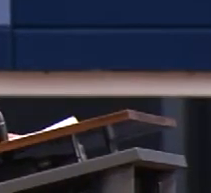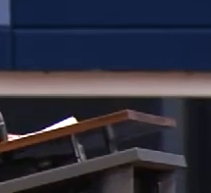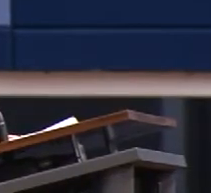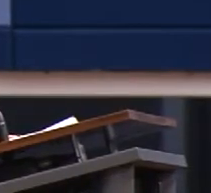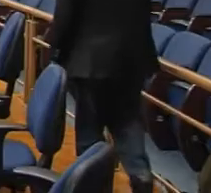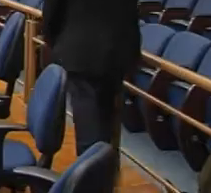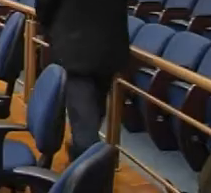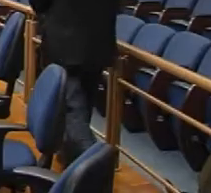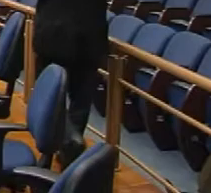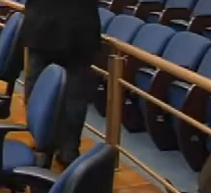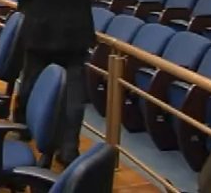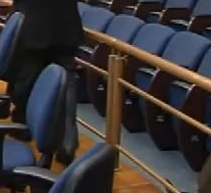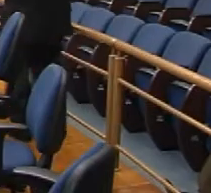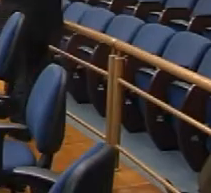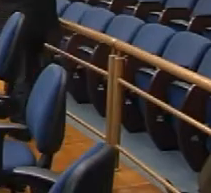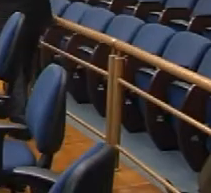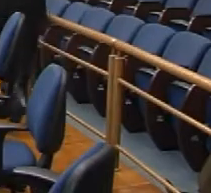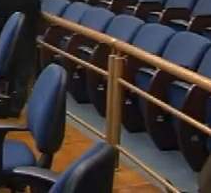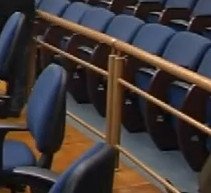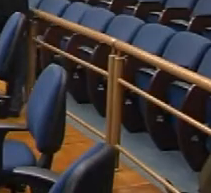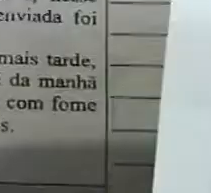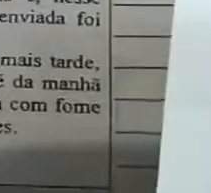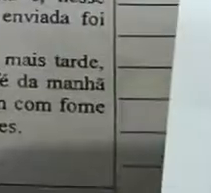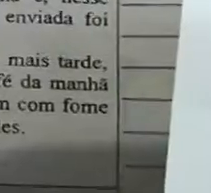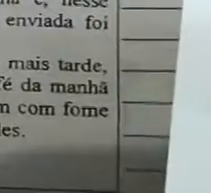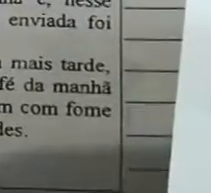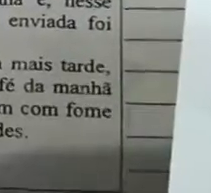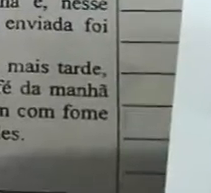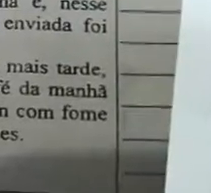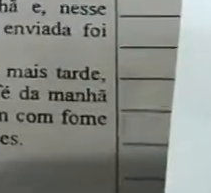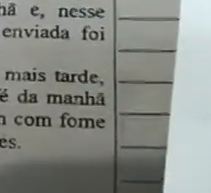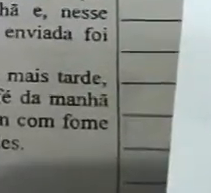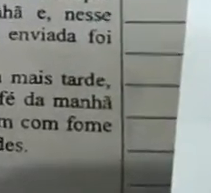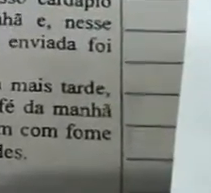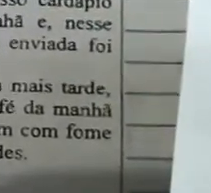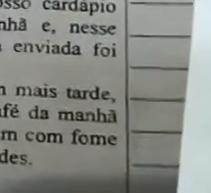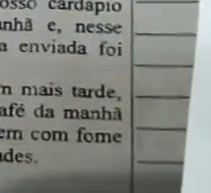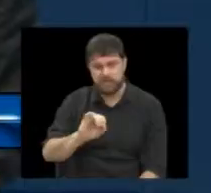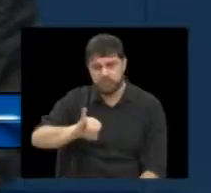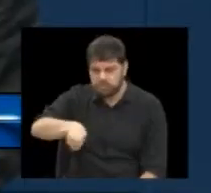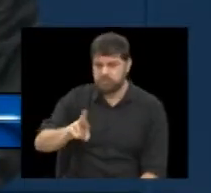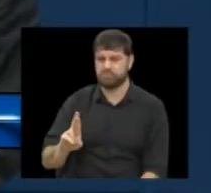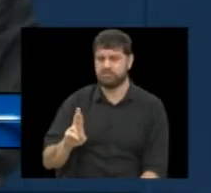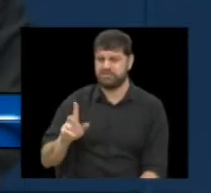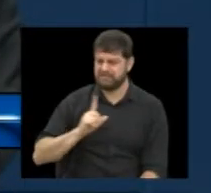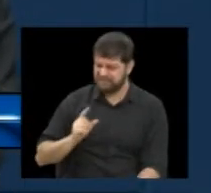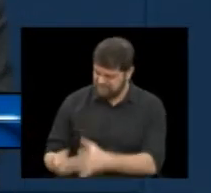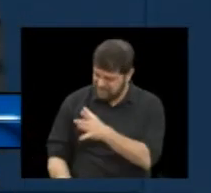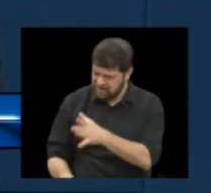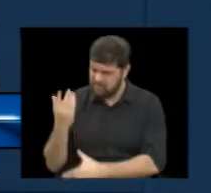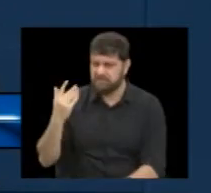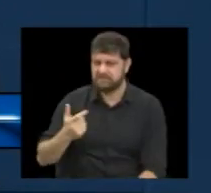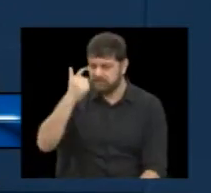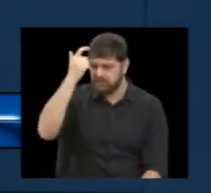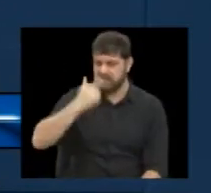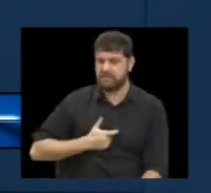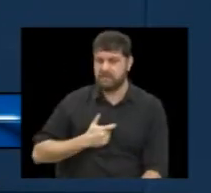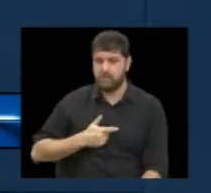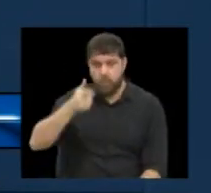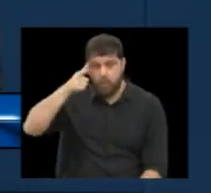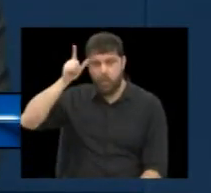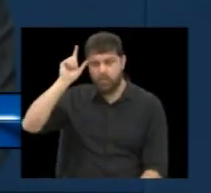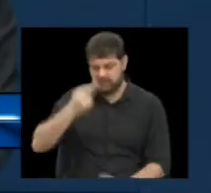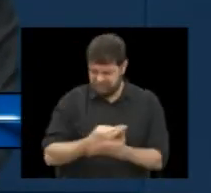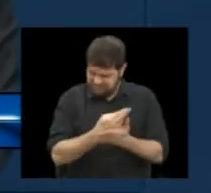Nelson Osseri. Ele, inclusive, protocolou um requerimento para pedir informações à Prefeitura. Apresentei, na data de ontem,